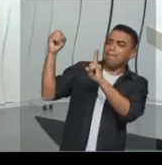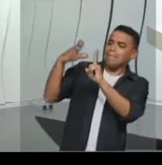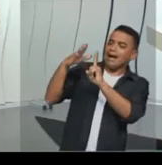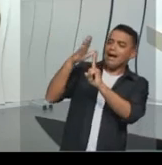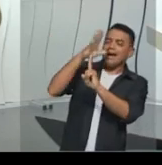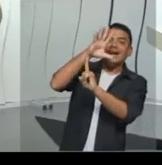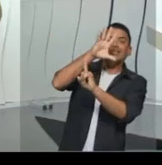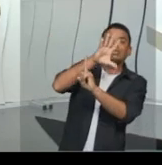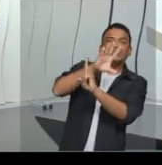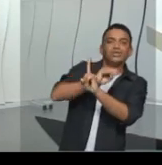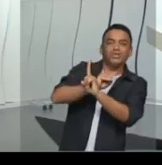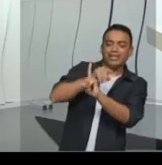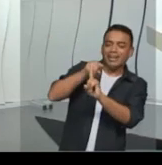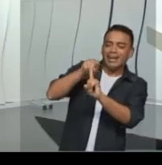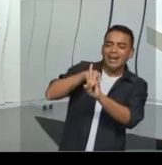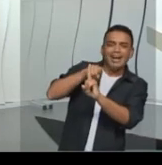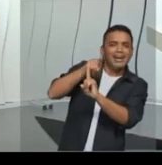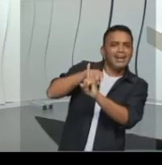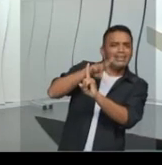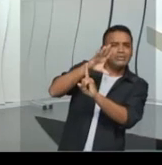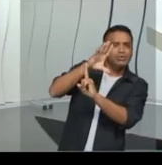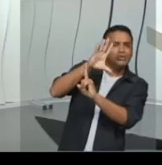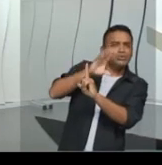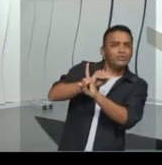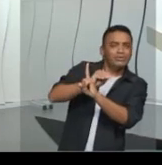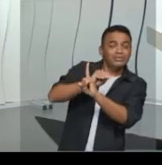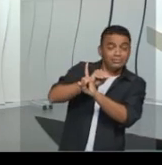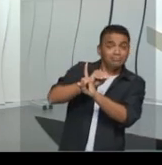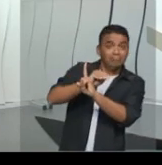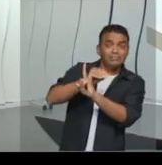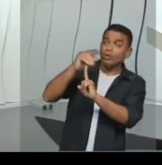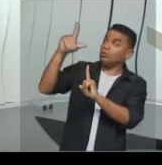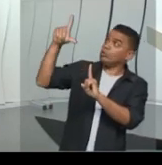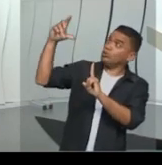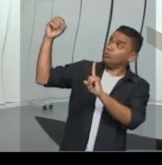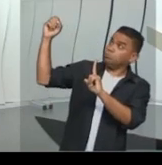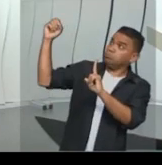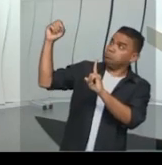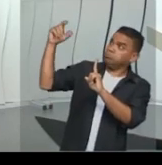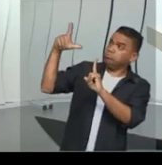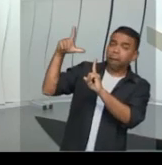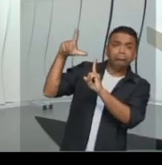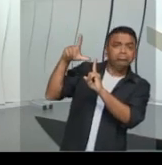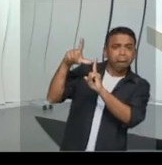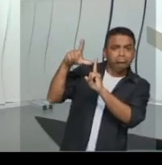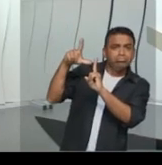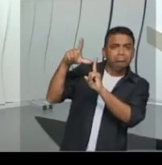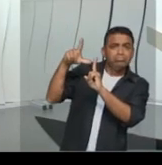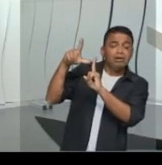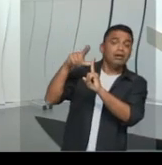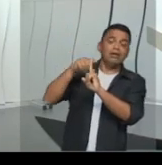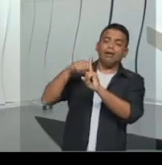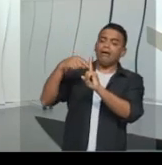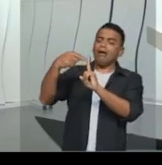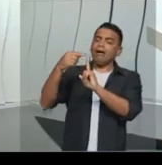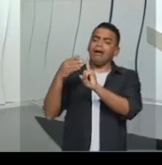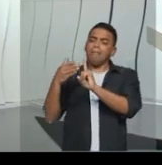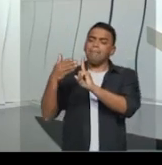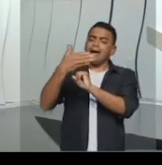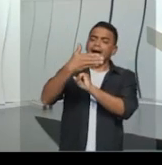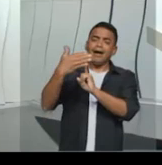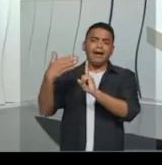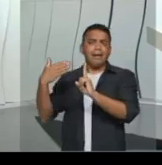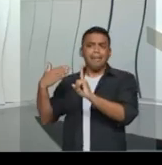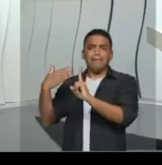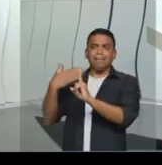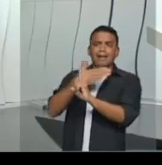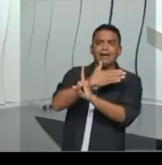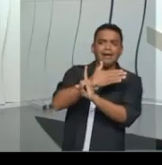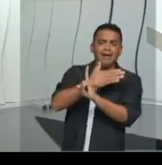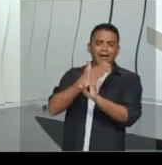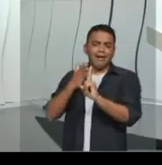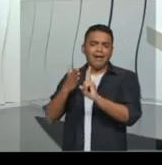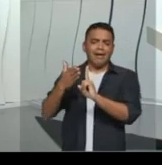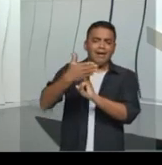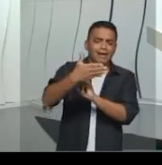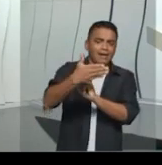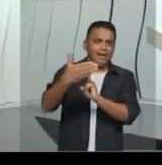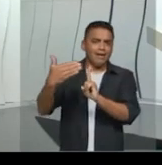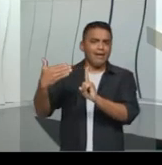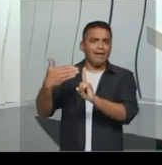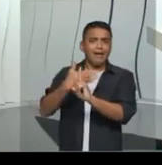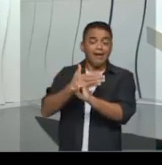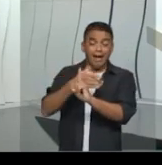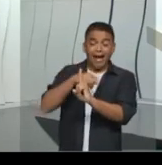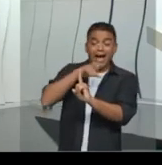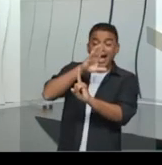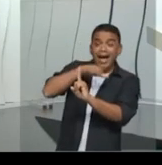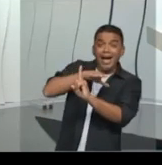até nós, encontrou esse obstáculo, ela vai passar pelo contorno desse obstáculo e fazer, na